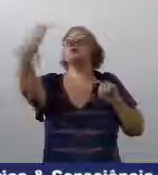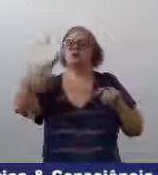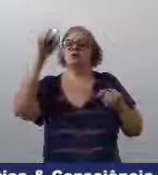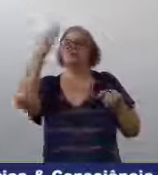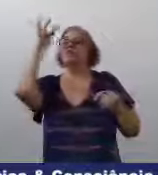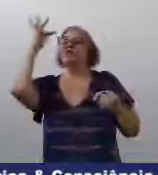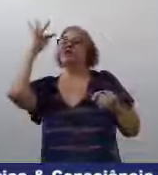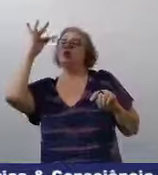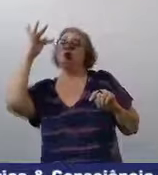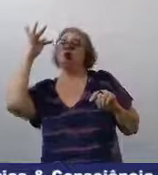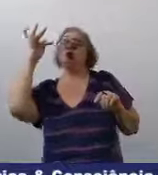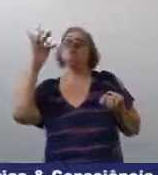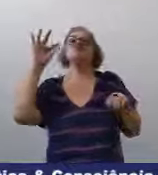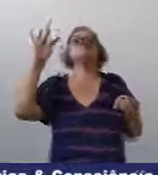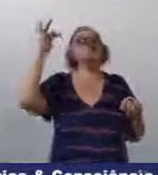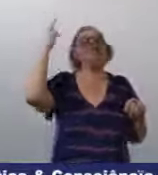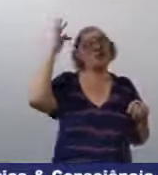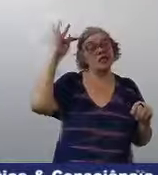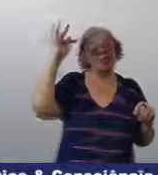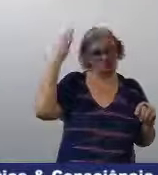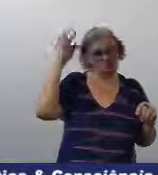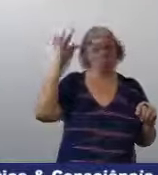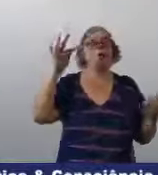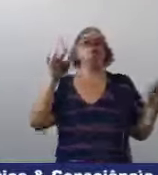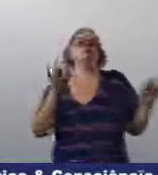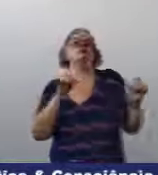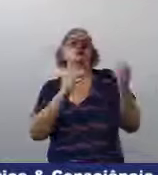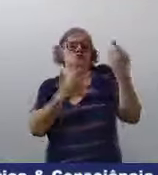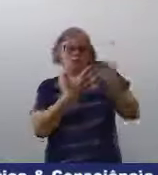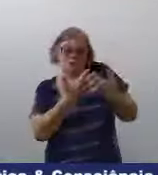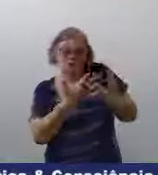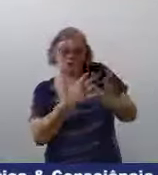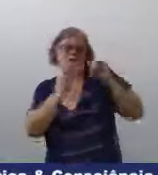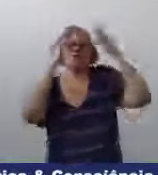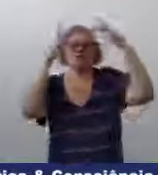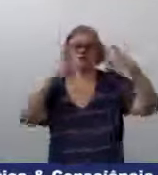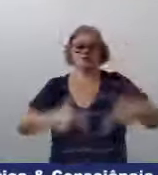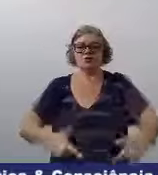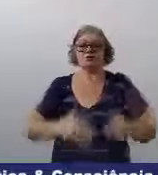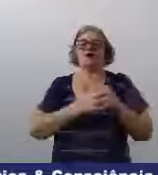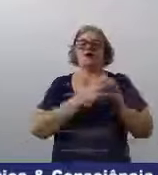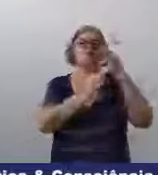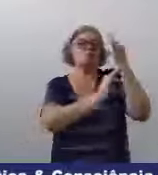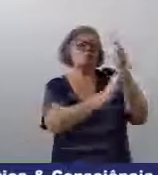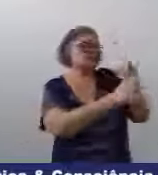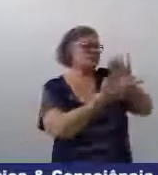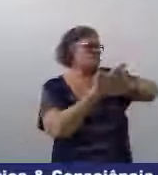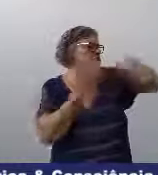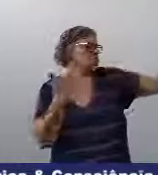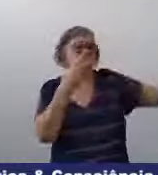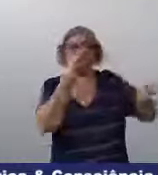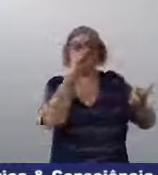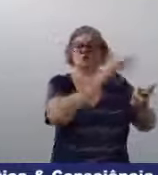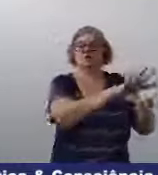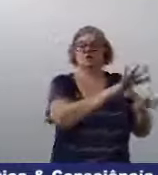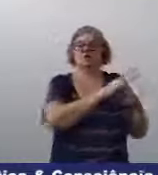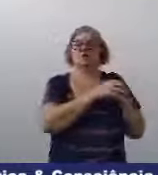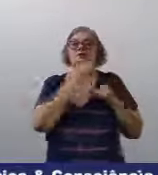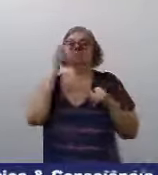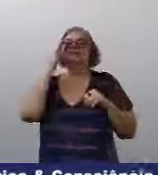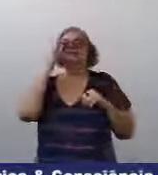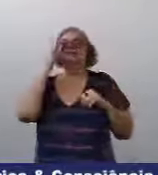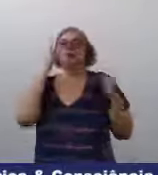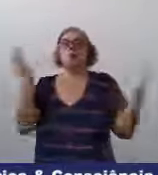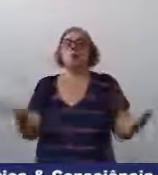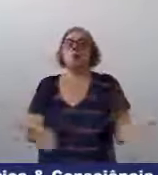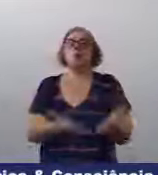Deixa essa resposta para filósofos e teólogos, classes que eles sempre desprezaram com todo respeito. Mas agora pedem